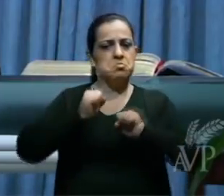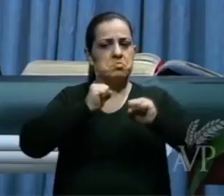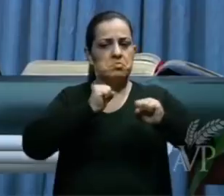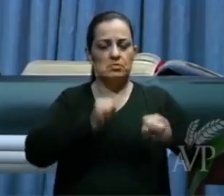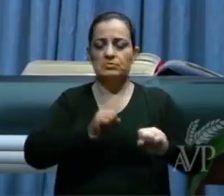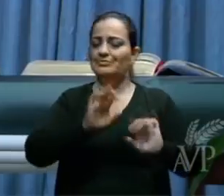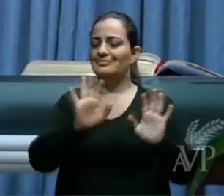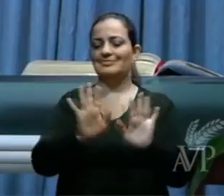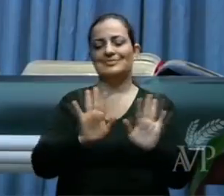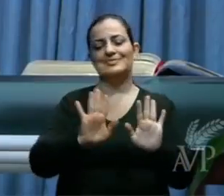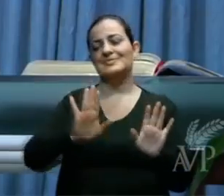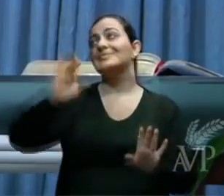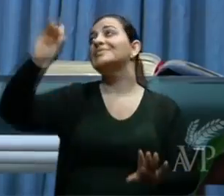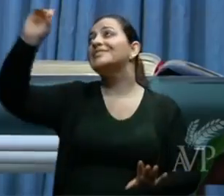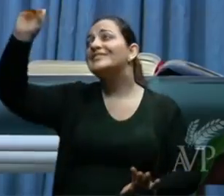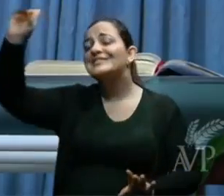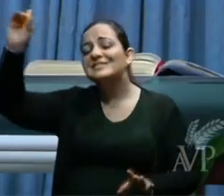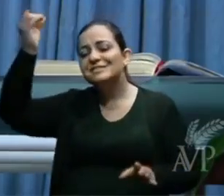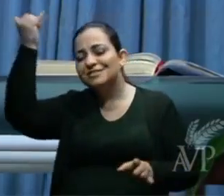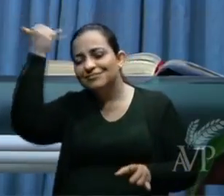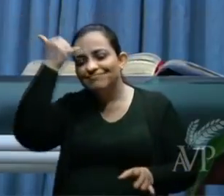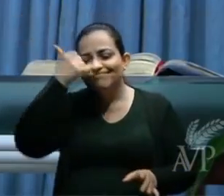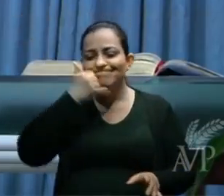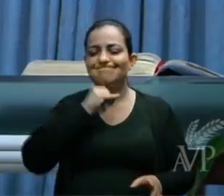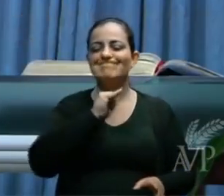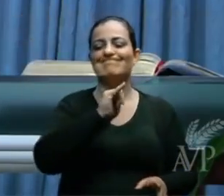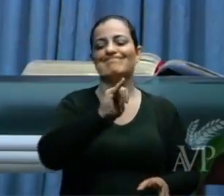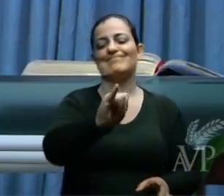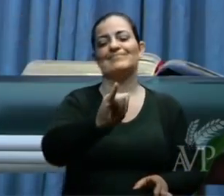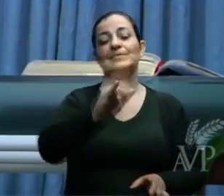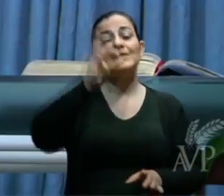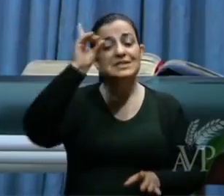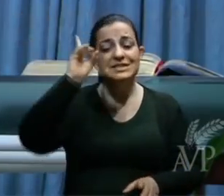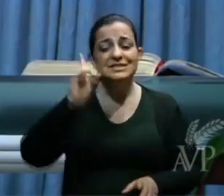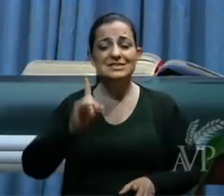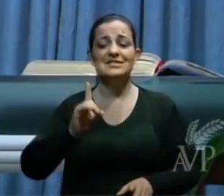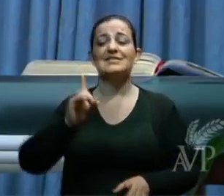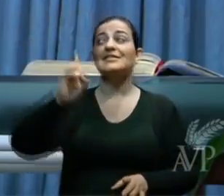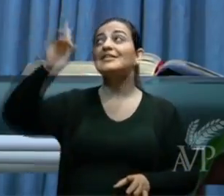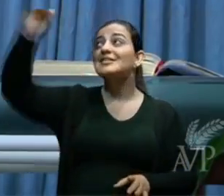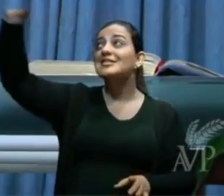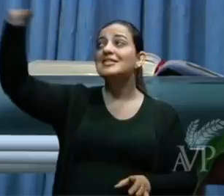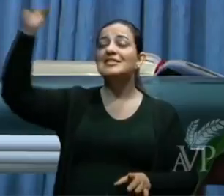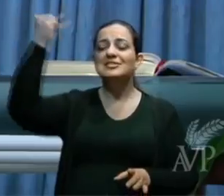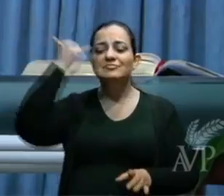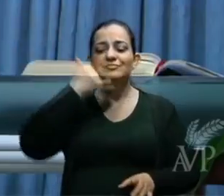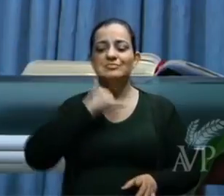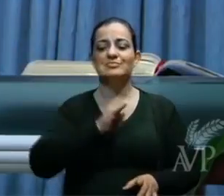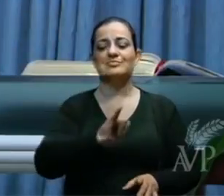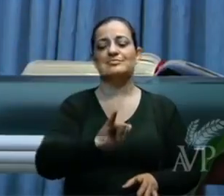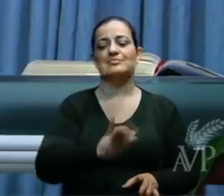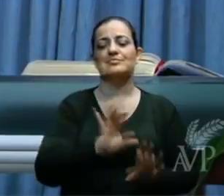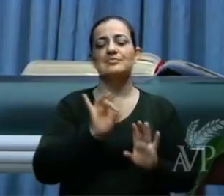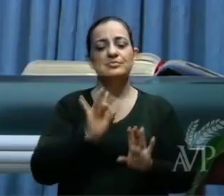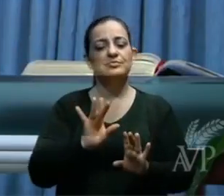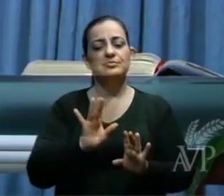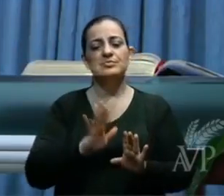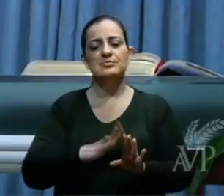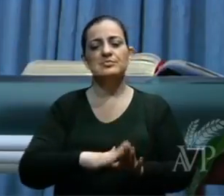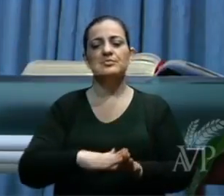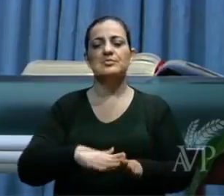irmãos é deus no homem é deus no homem este